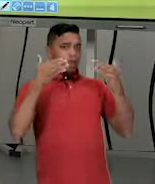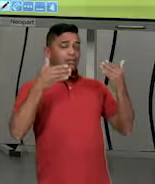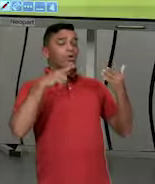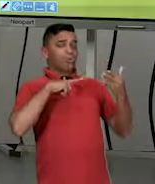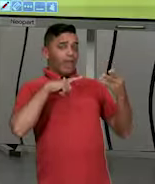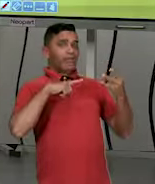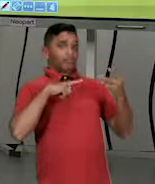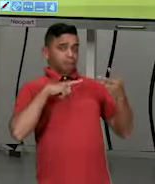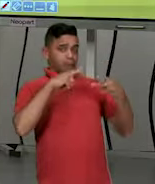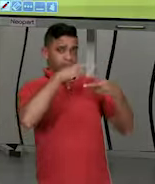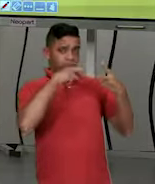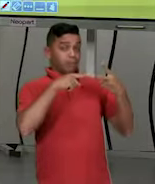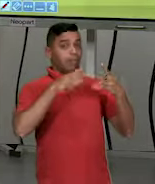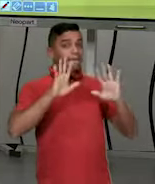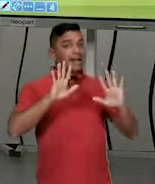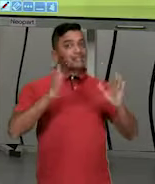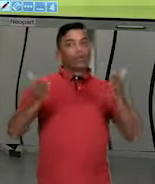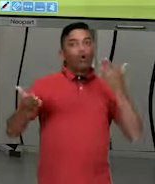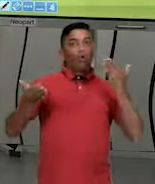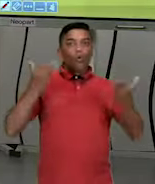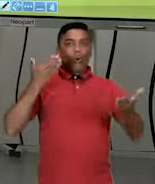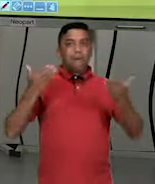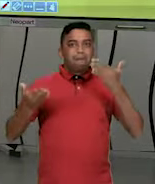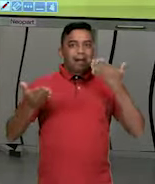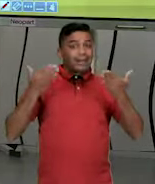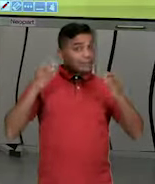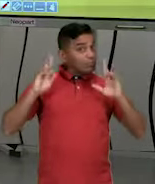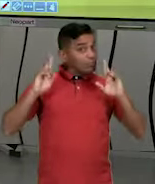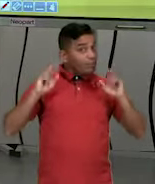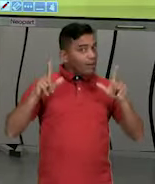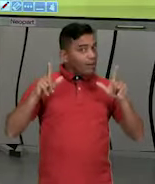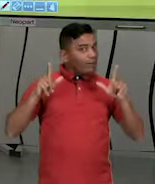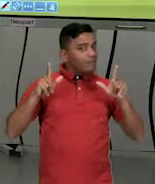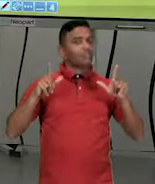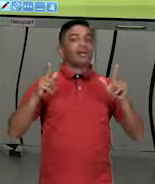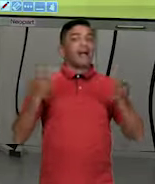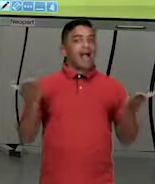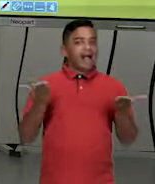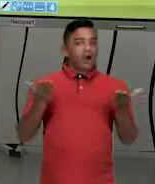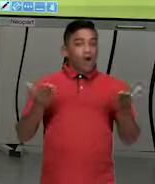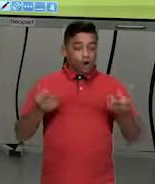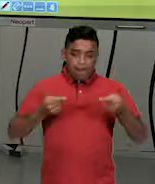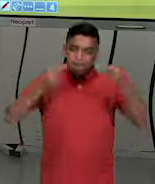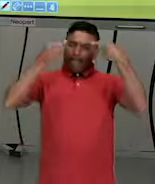eles estão sendo comparados um com o outro, tá? Quando eu estou